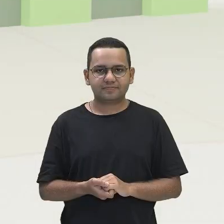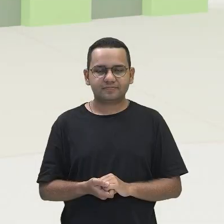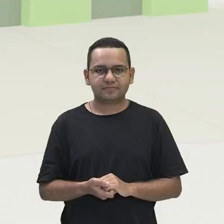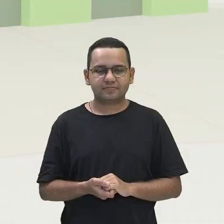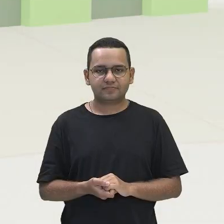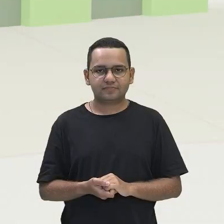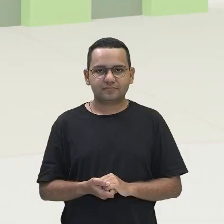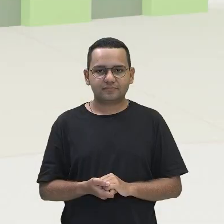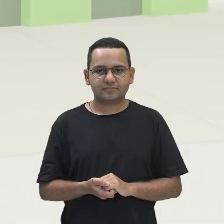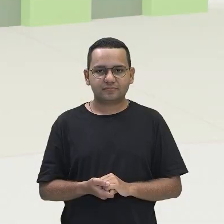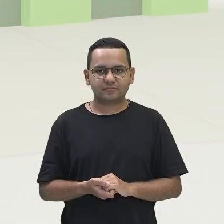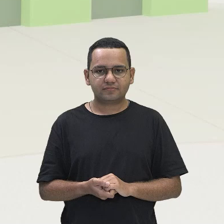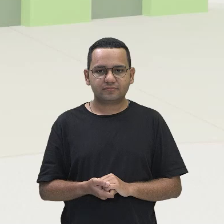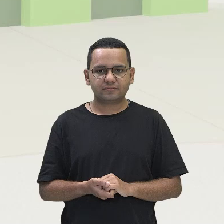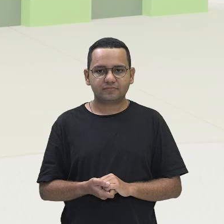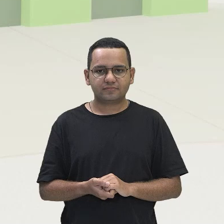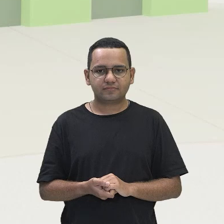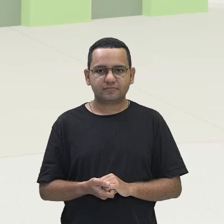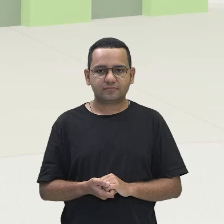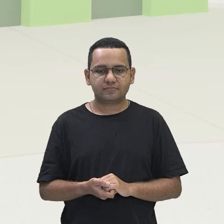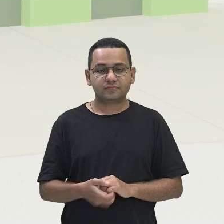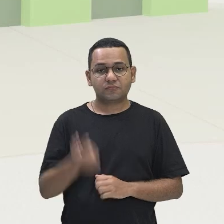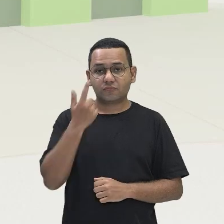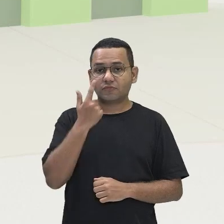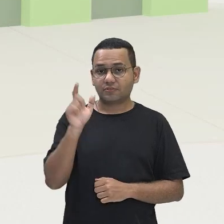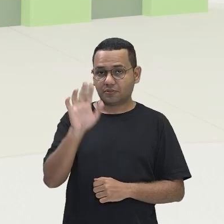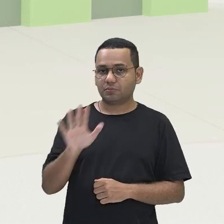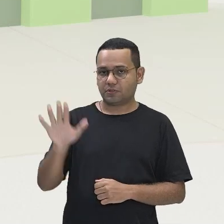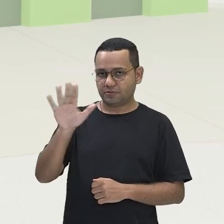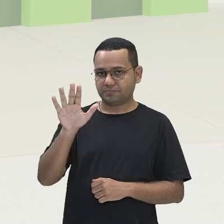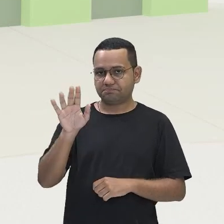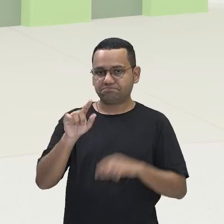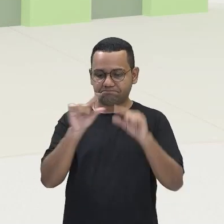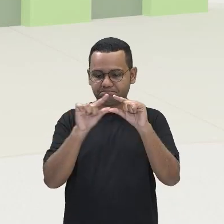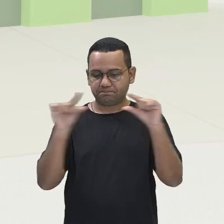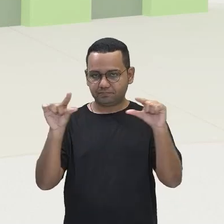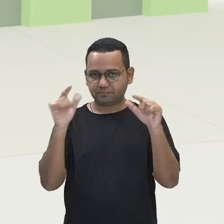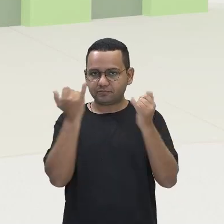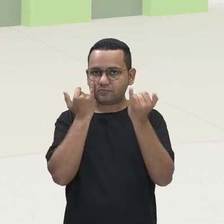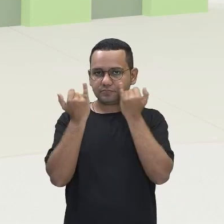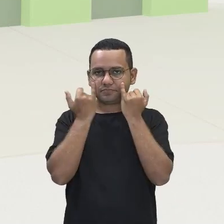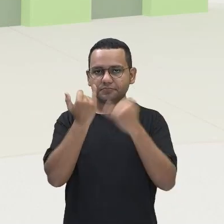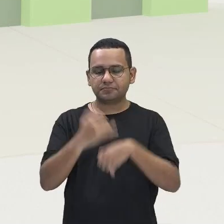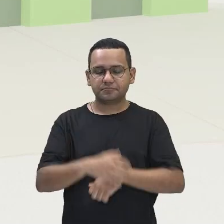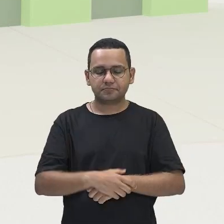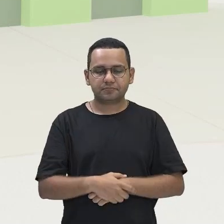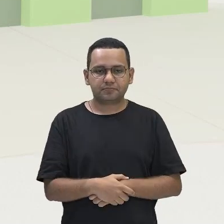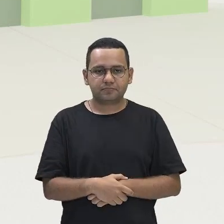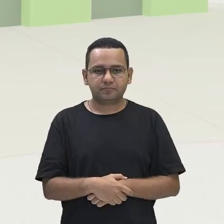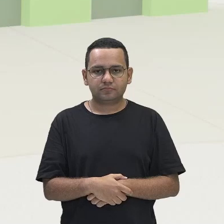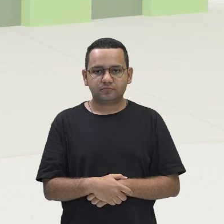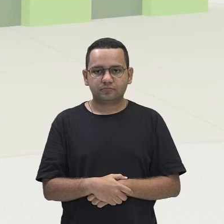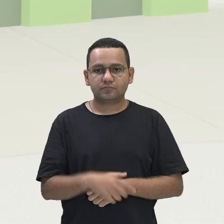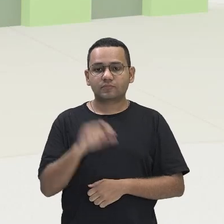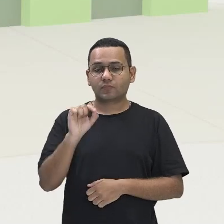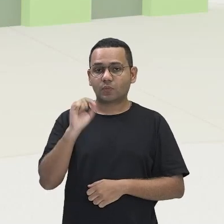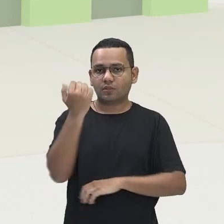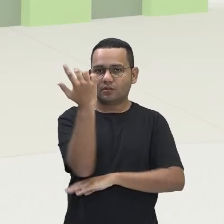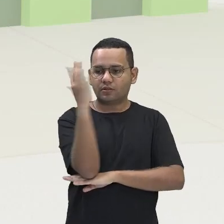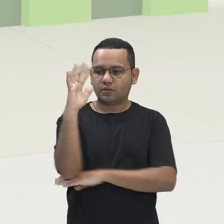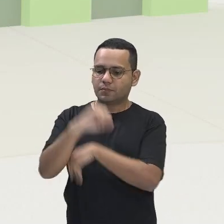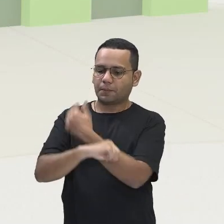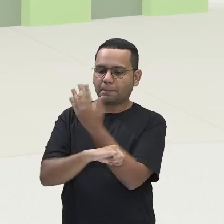Então, nós voltamos aqui, já com esta mensagem e esta imagem aqui que nós temos sobre meio ambiente